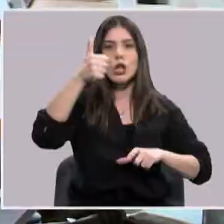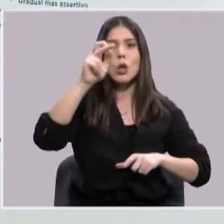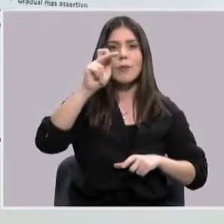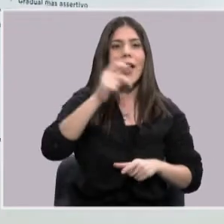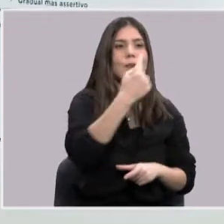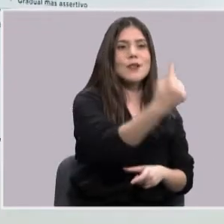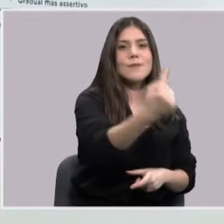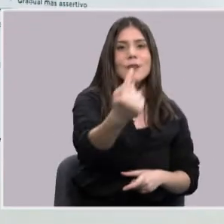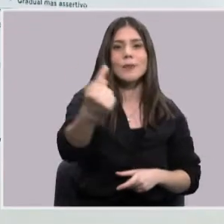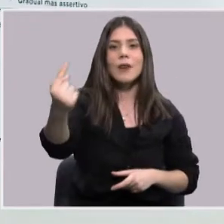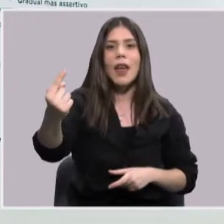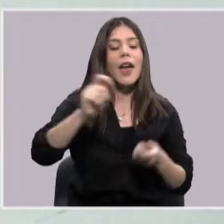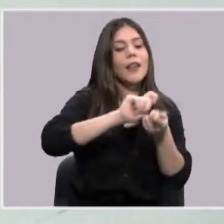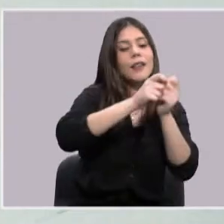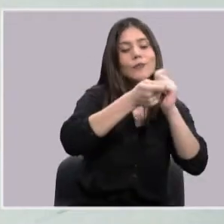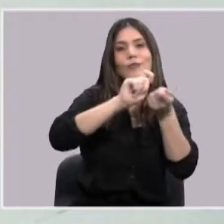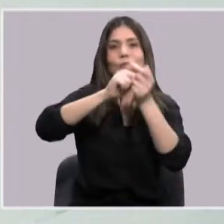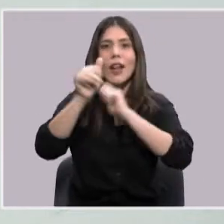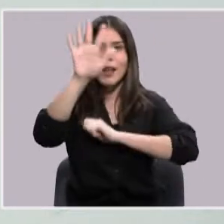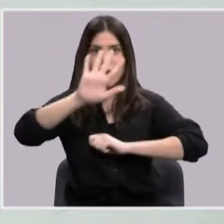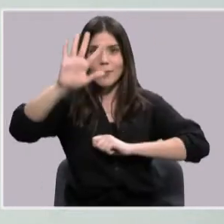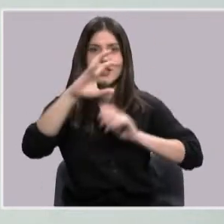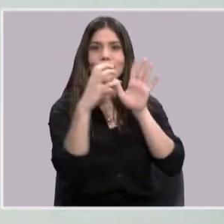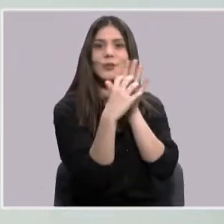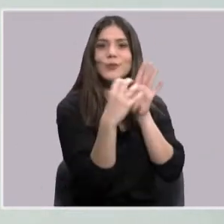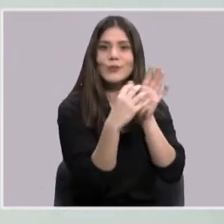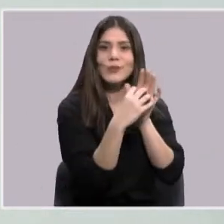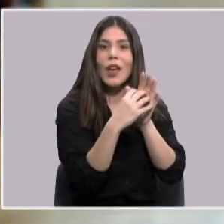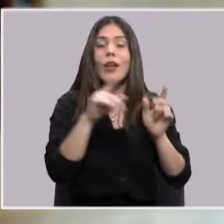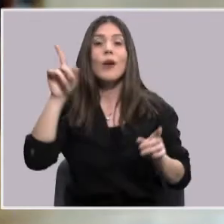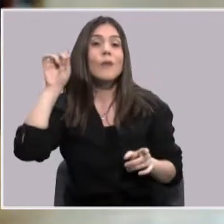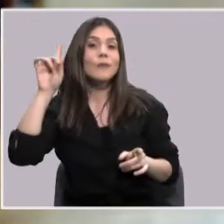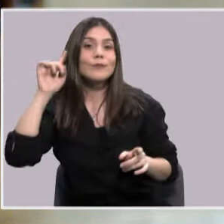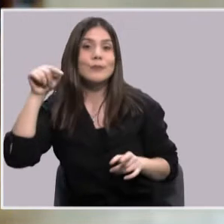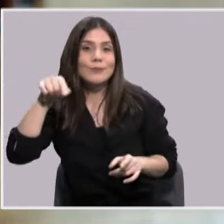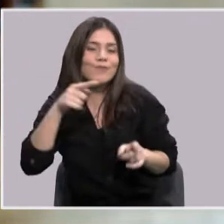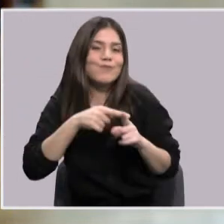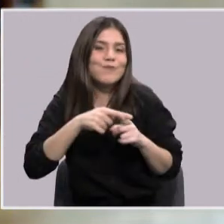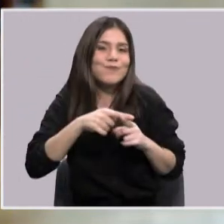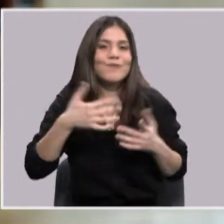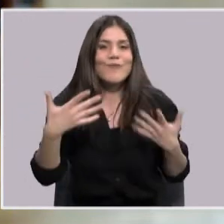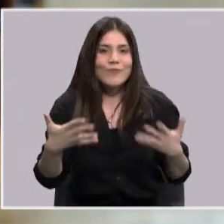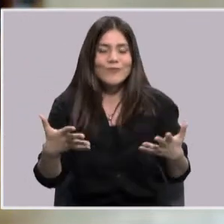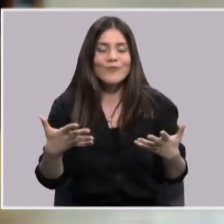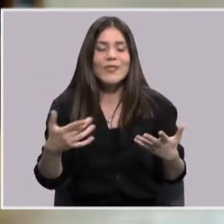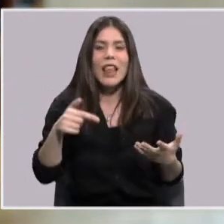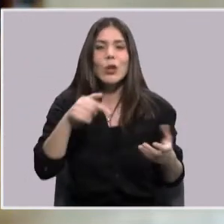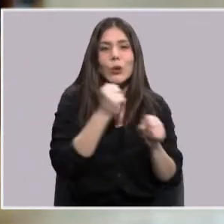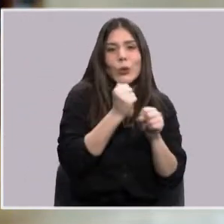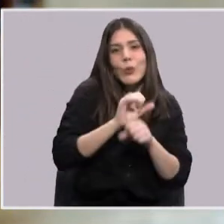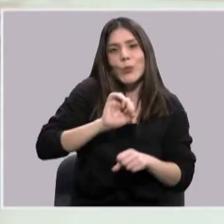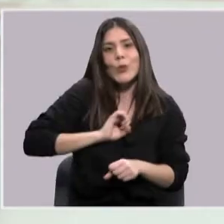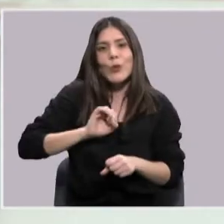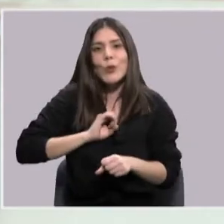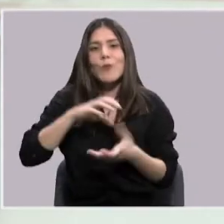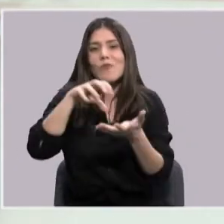missão e a minha missão é inovar a imagem de uma marca. O que eu me interesso mais, e até agora na parte